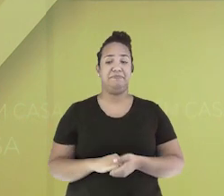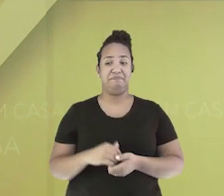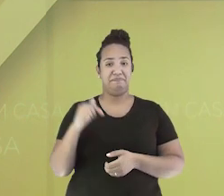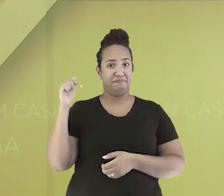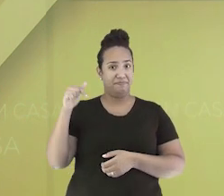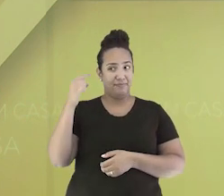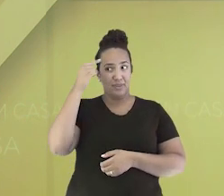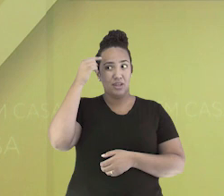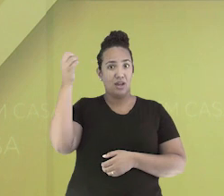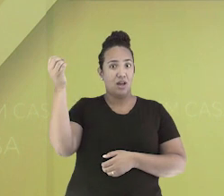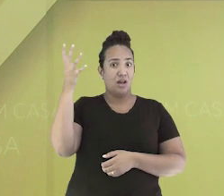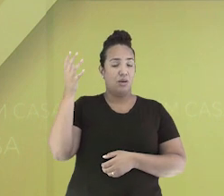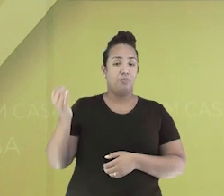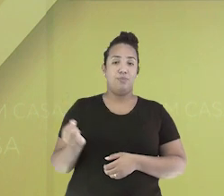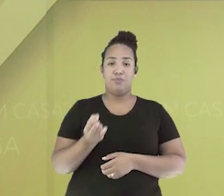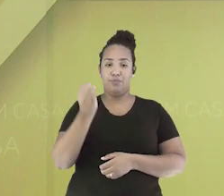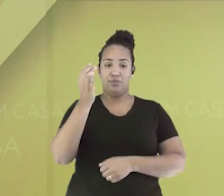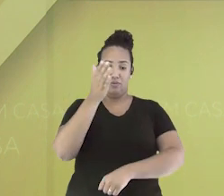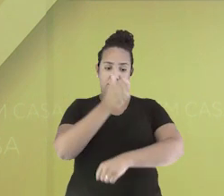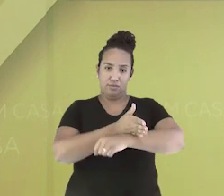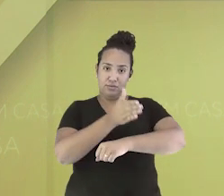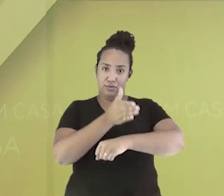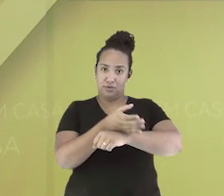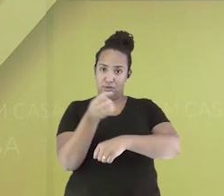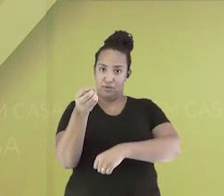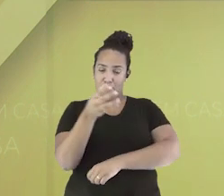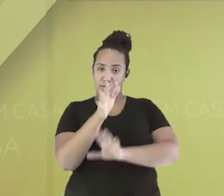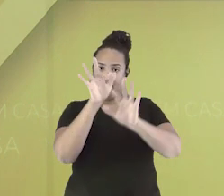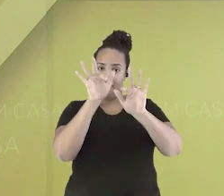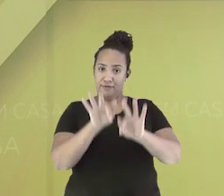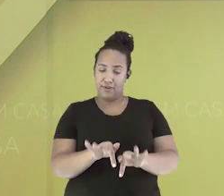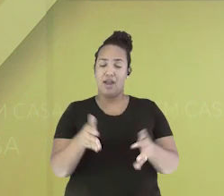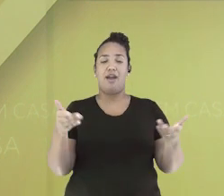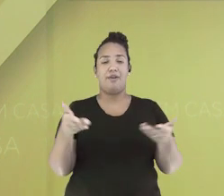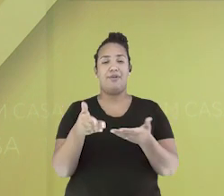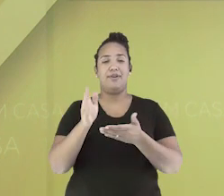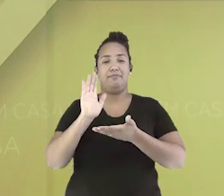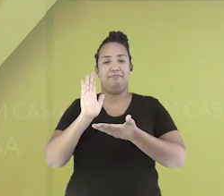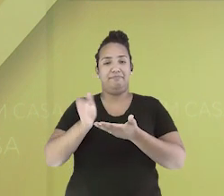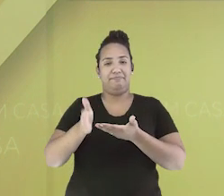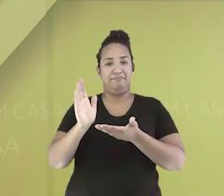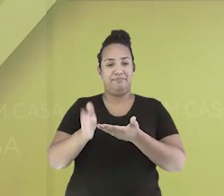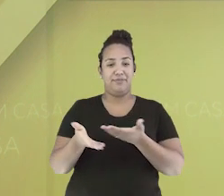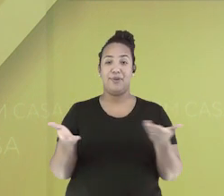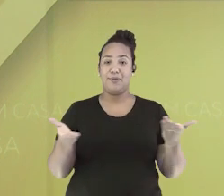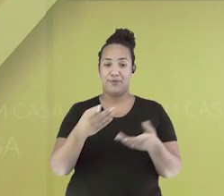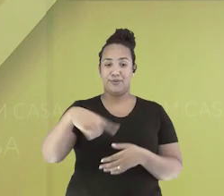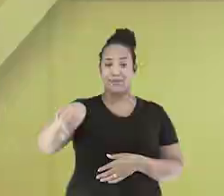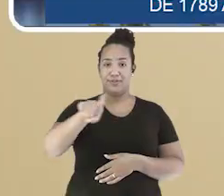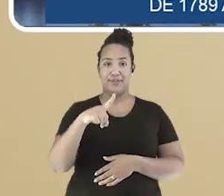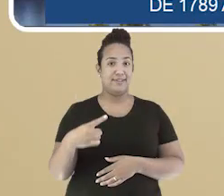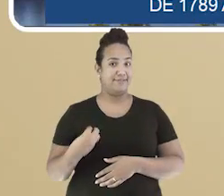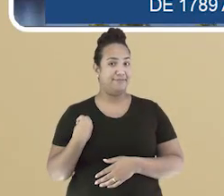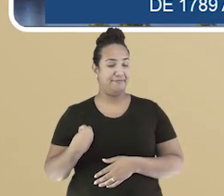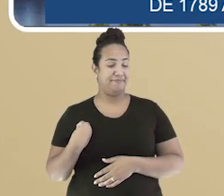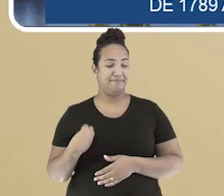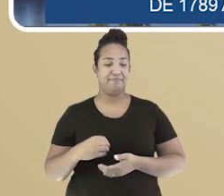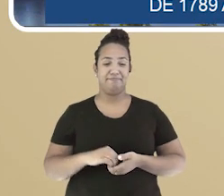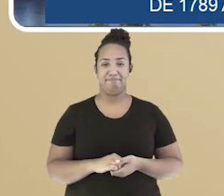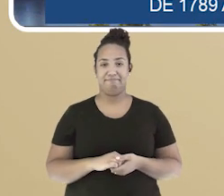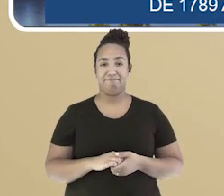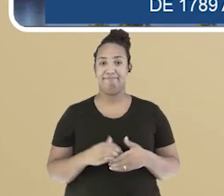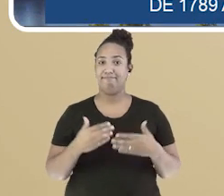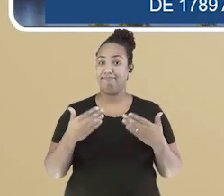tão importante que hoje ele marca o final da Idade Moderna e o início da Idade Contemporânea, na qual estamos hoje. A